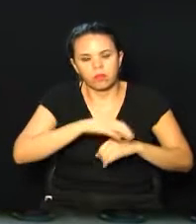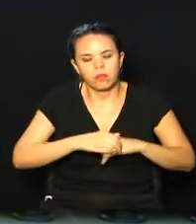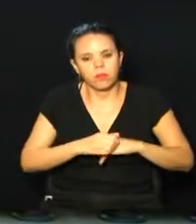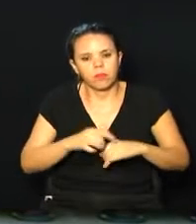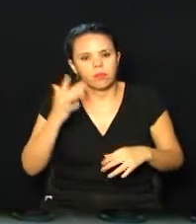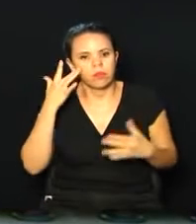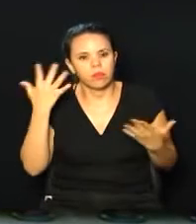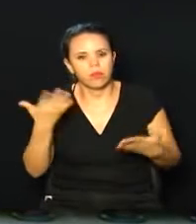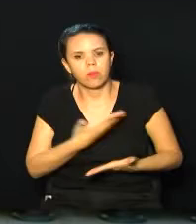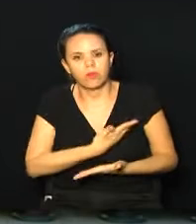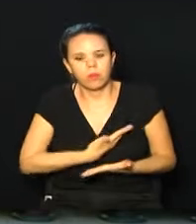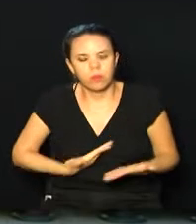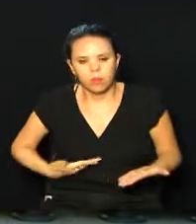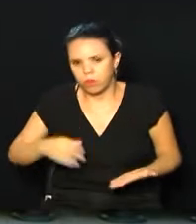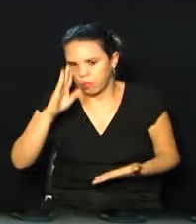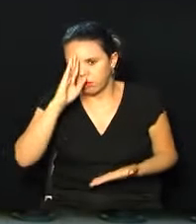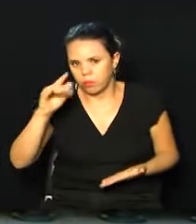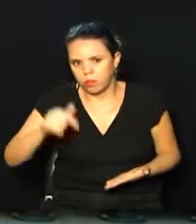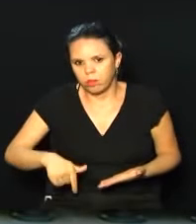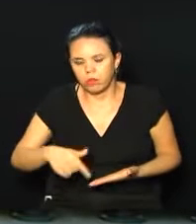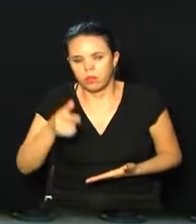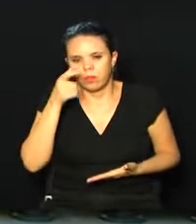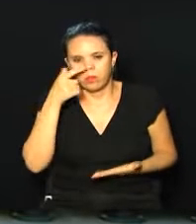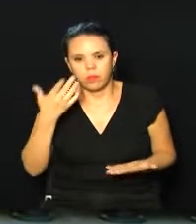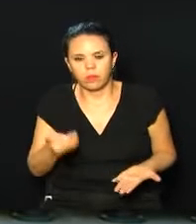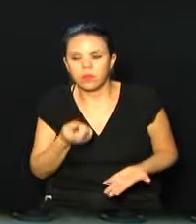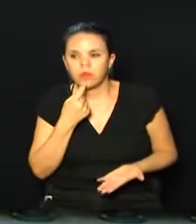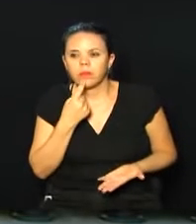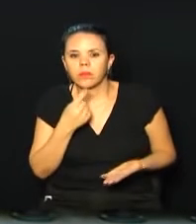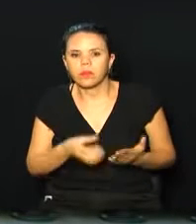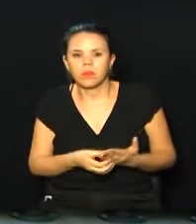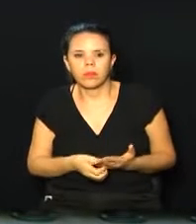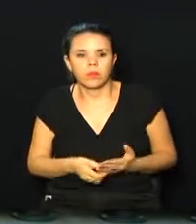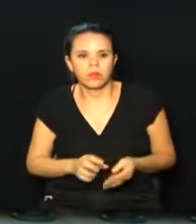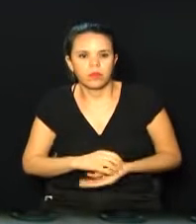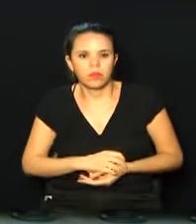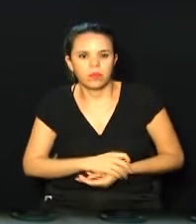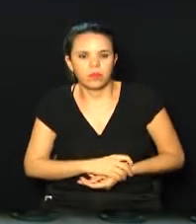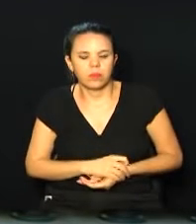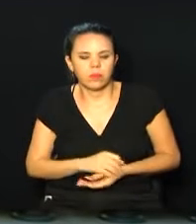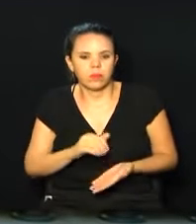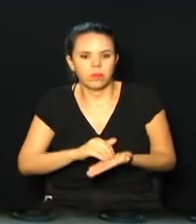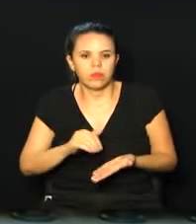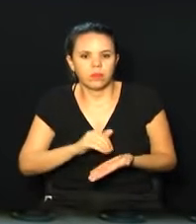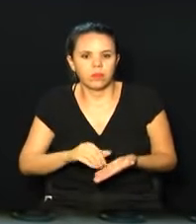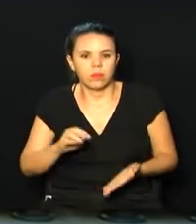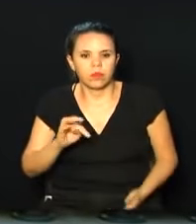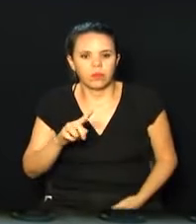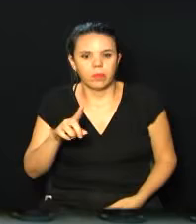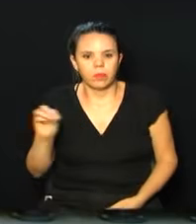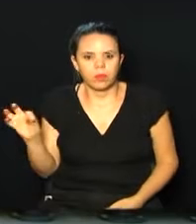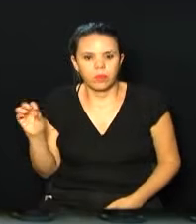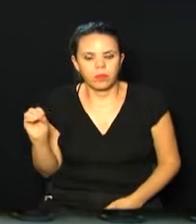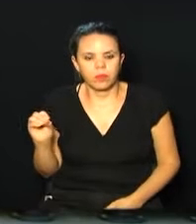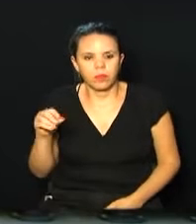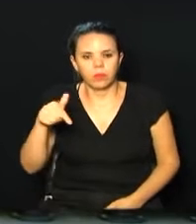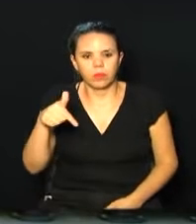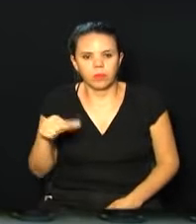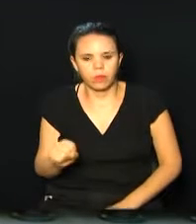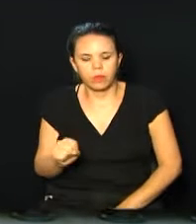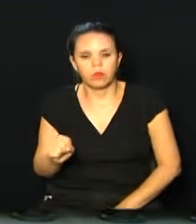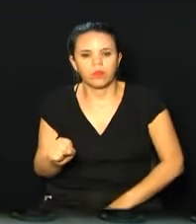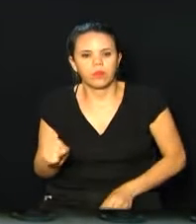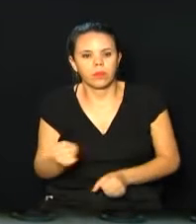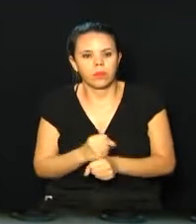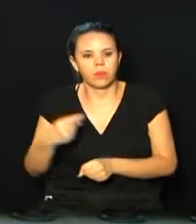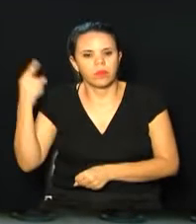acho que o poder público, principalmente aqui, o que eu vejo em Campinas, como o secretário Ernesto falou agora, em 78, se eu não me engano, ele